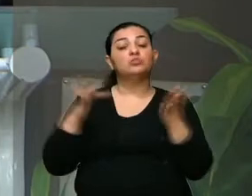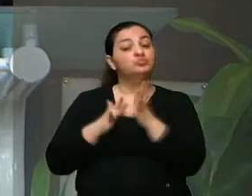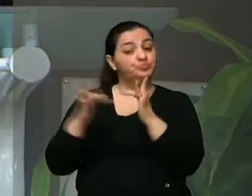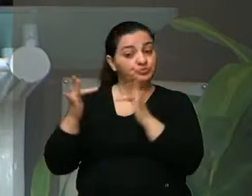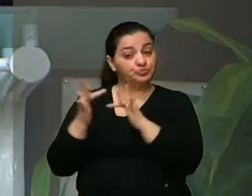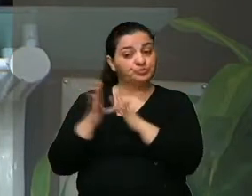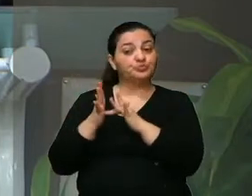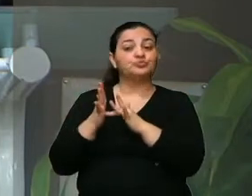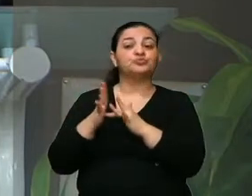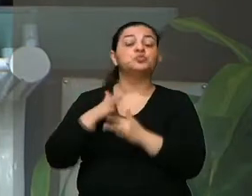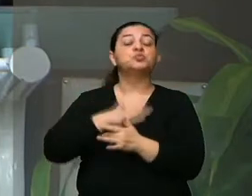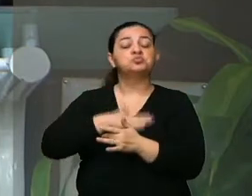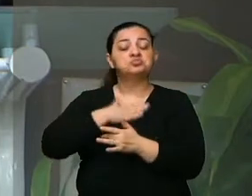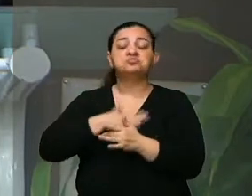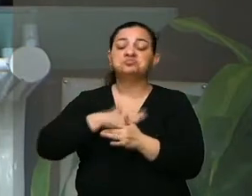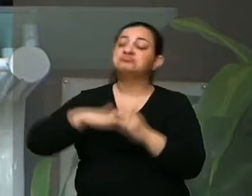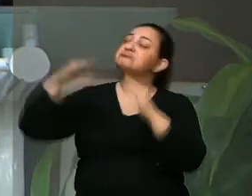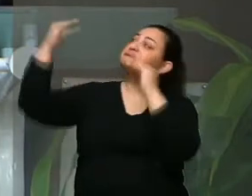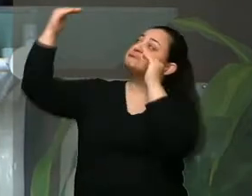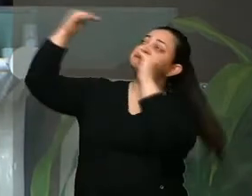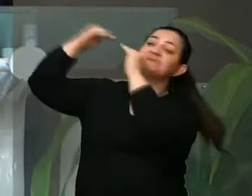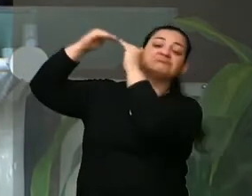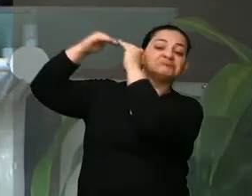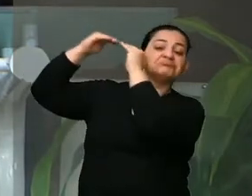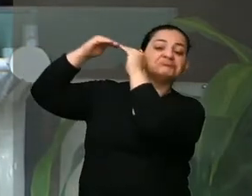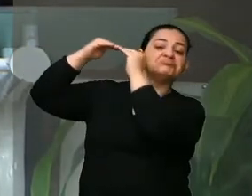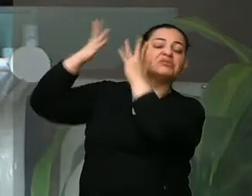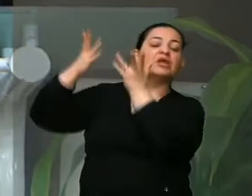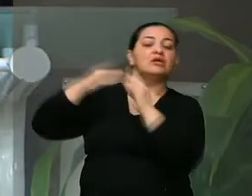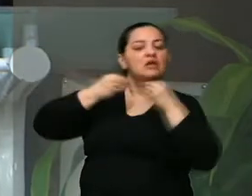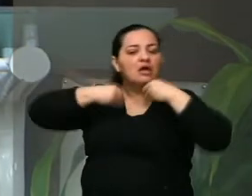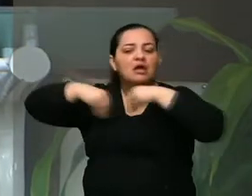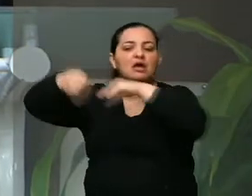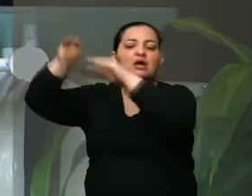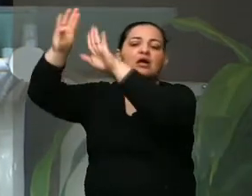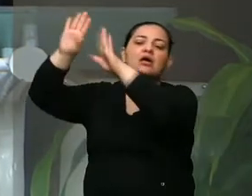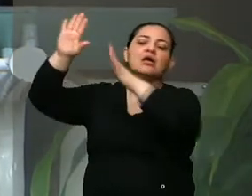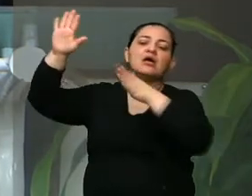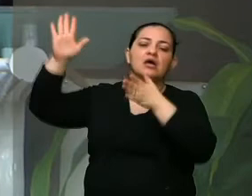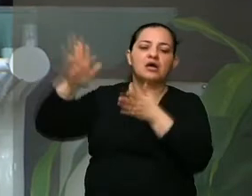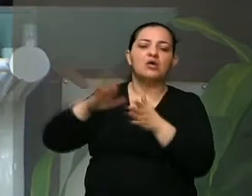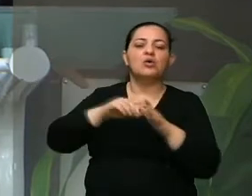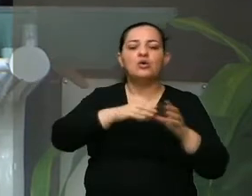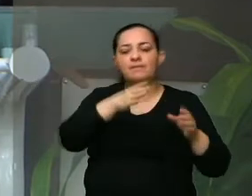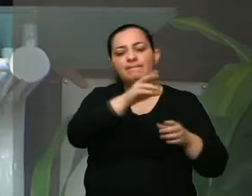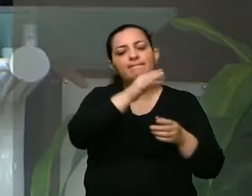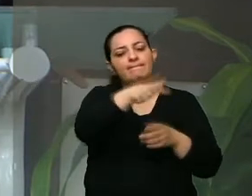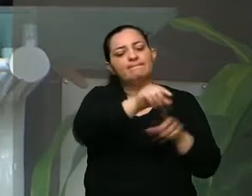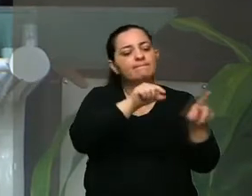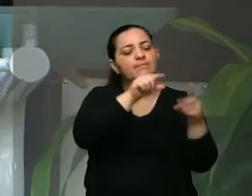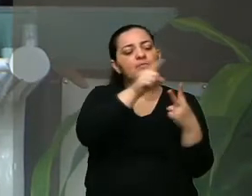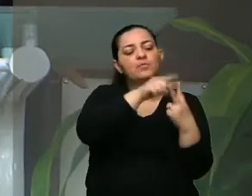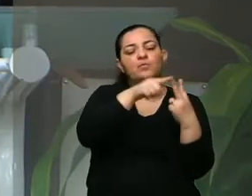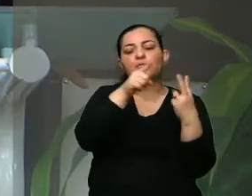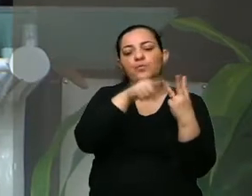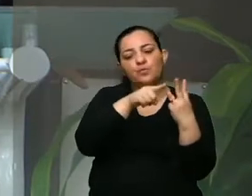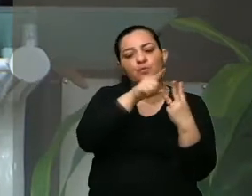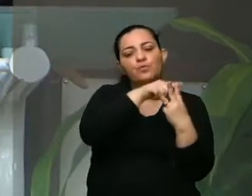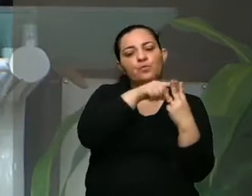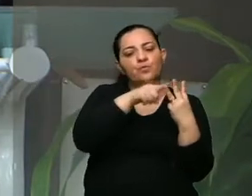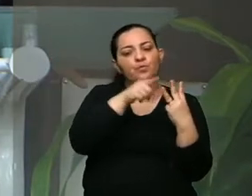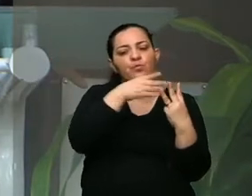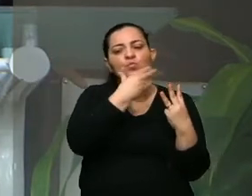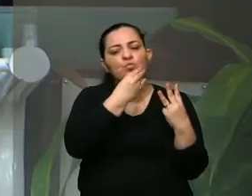ou havia agradado e ele levou para cima e tomou três testemunhas terrestres pedro tiago e